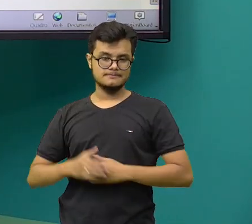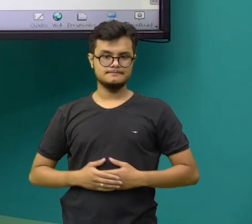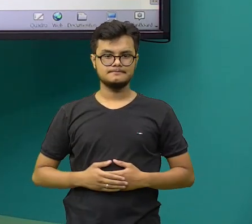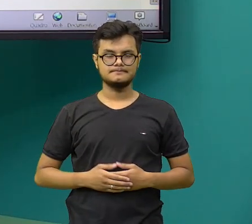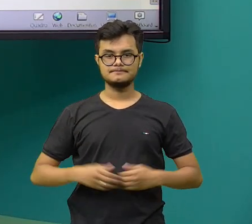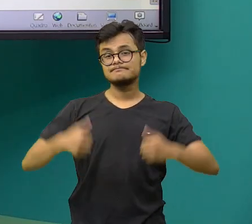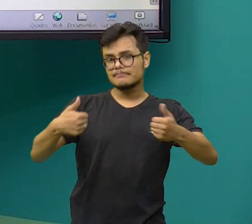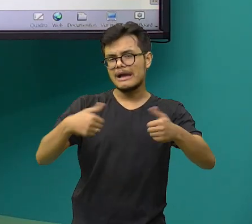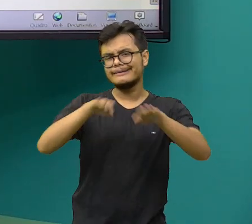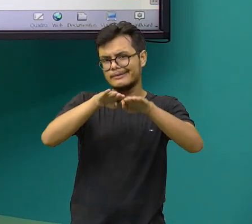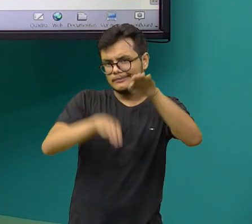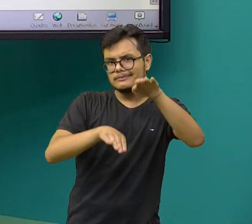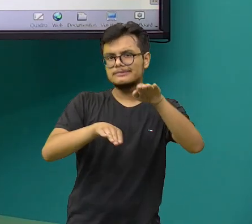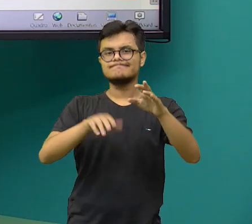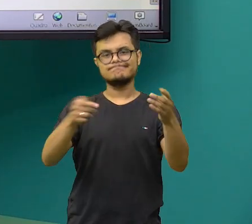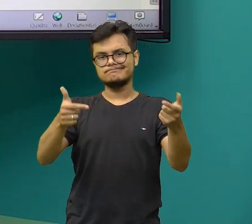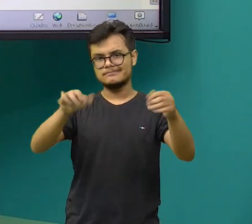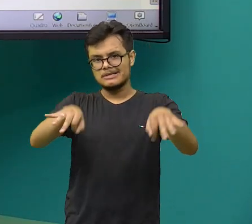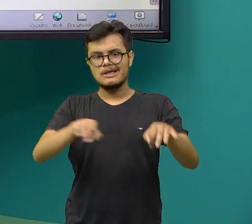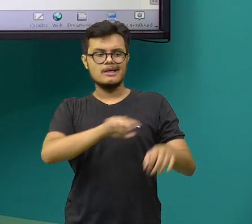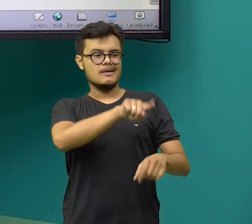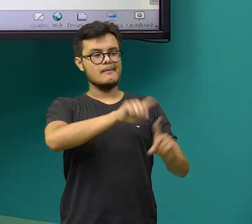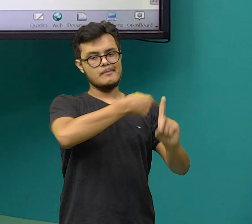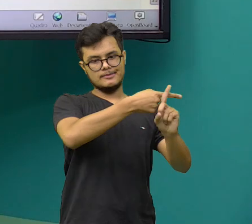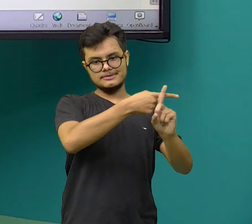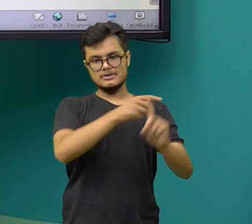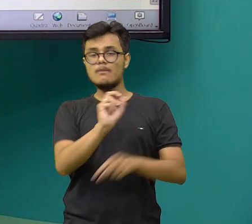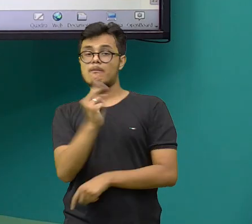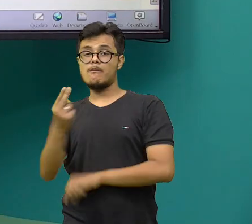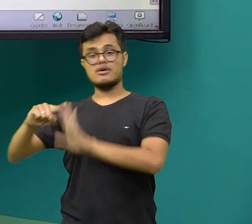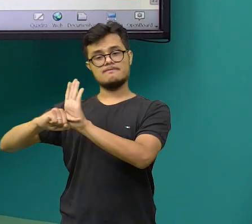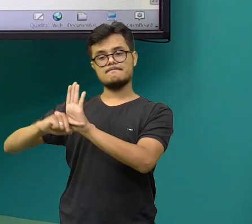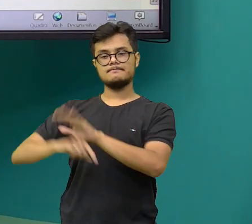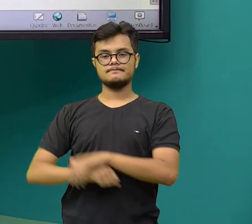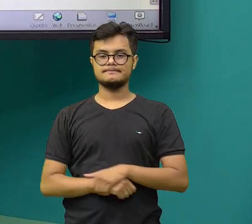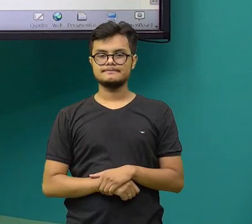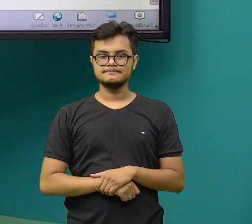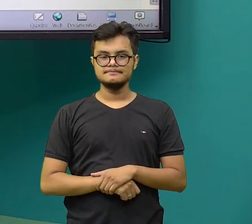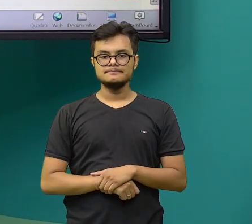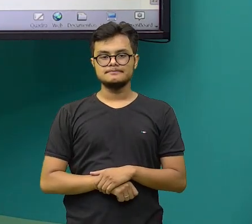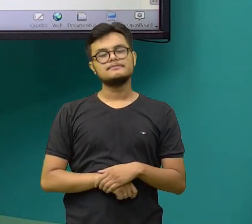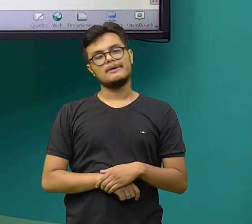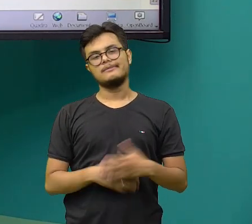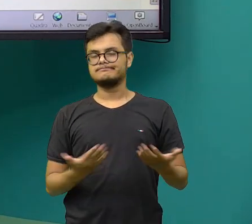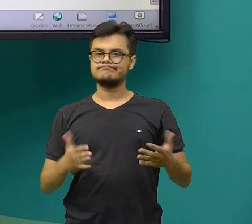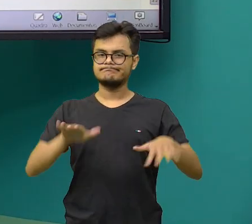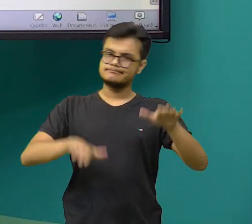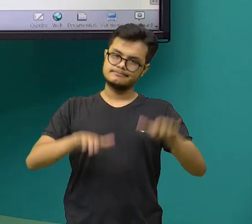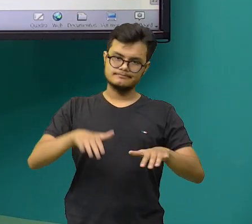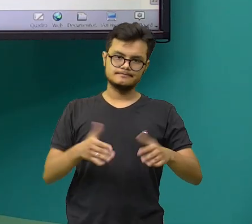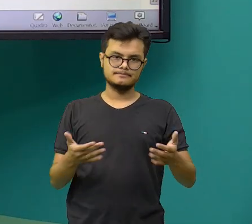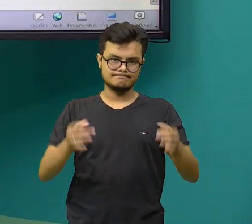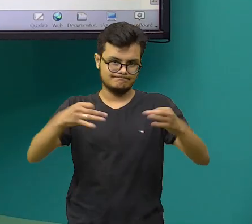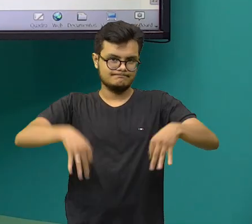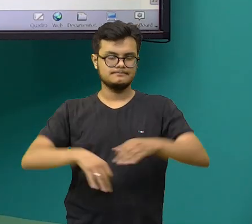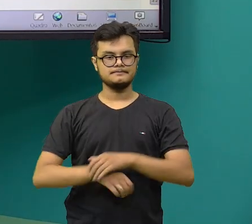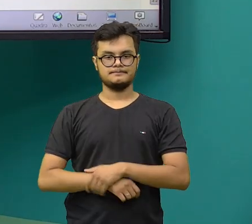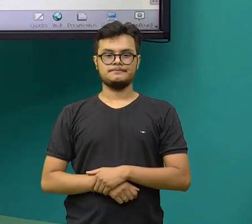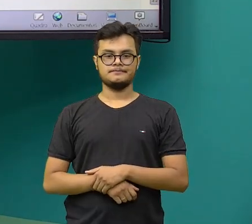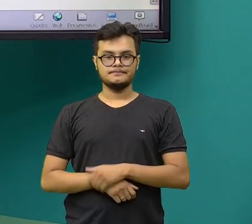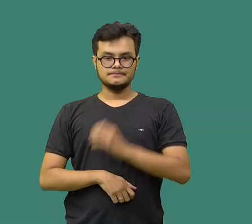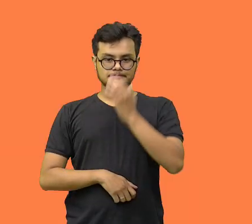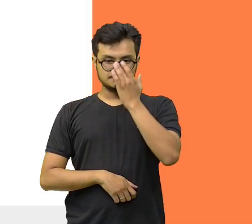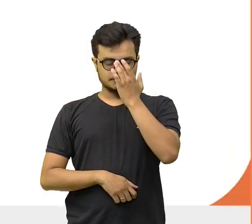esse desequilíbrio um positivo ou um negativo. Vai depender do tipo de